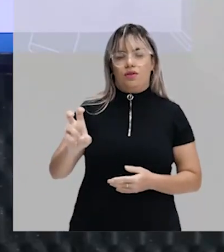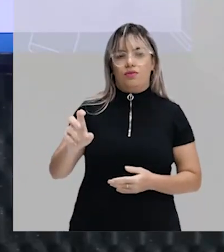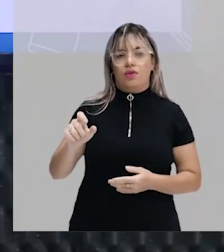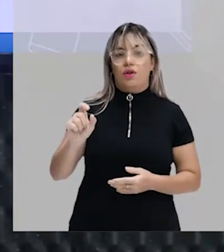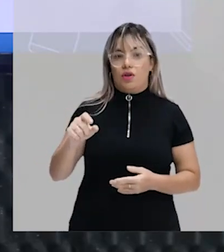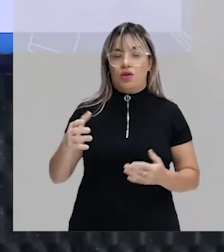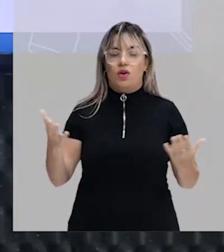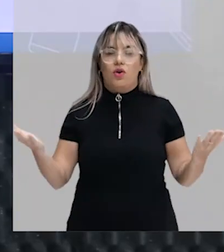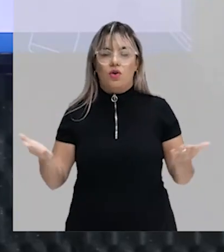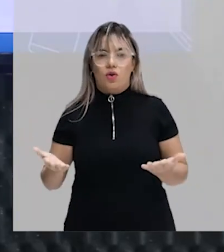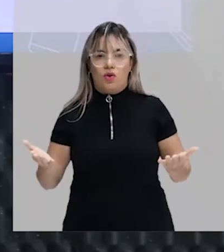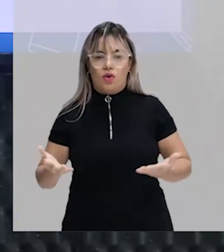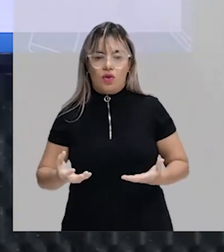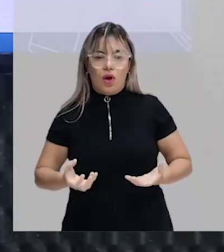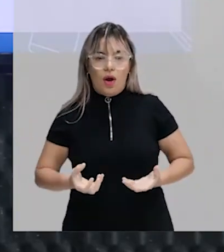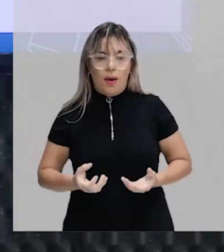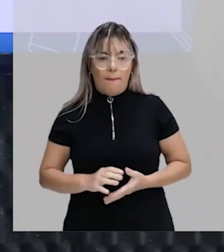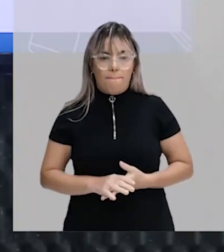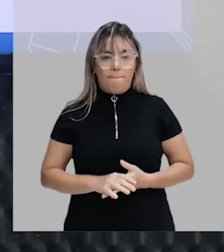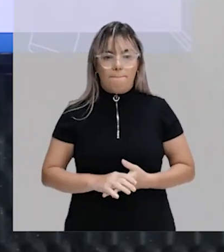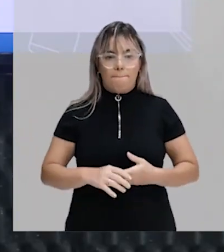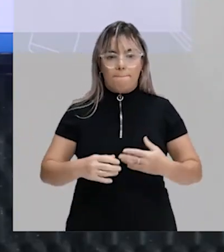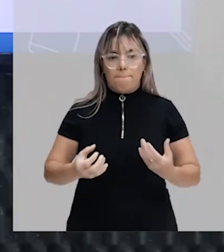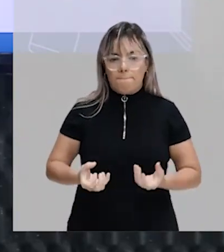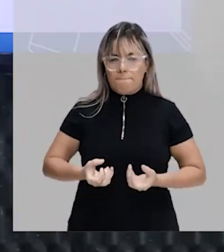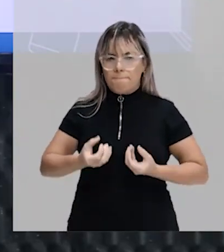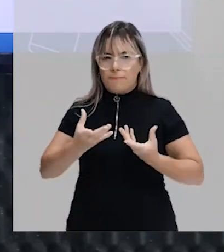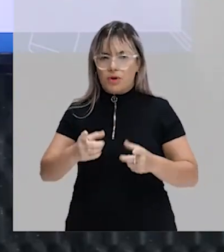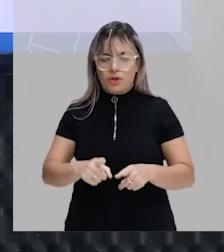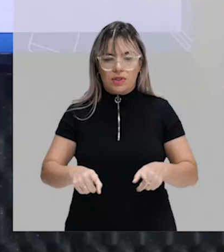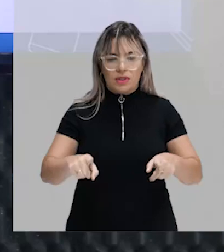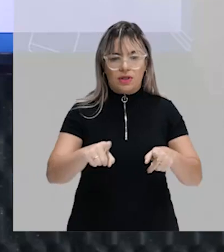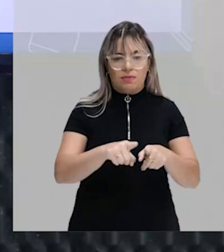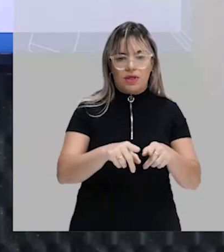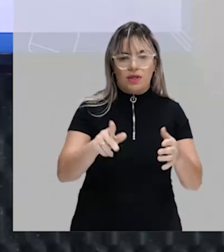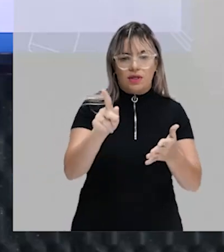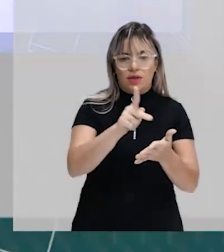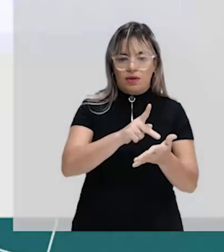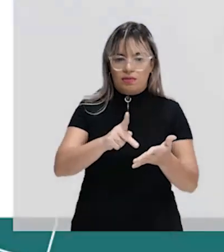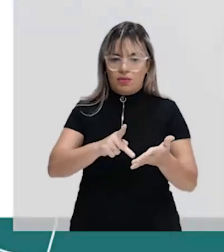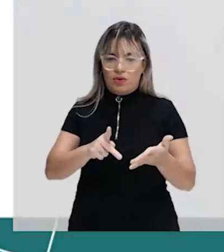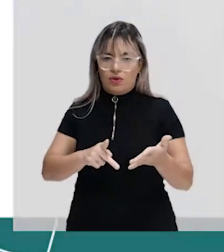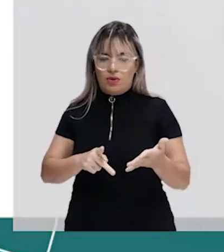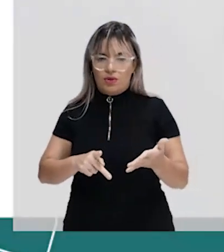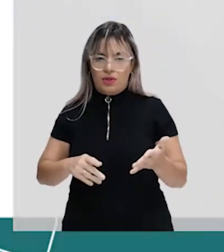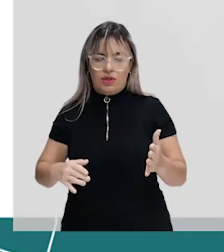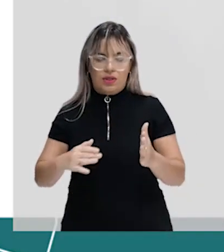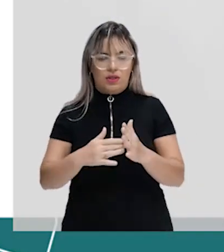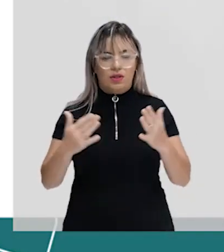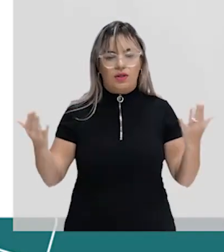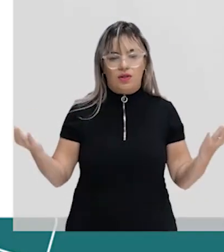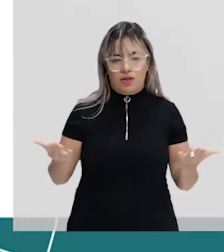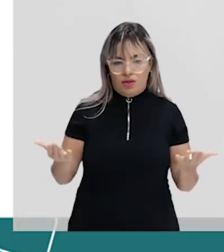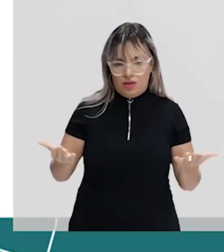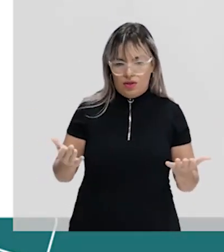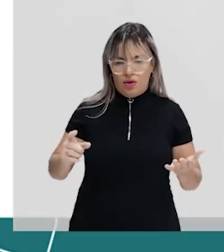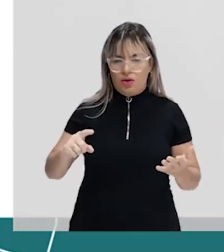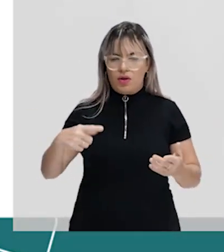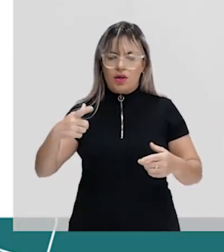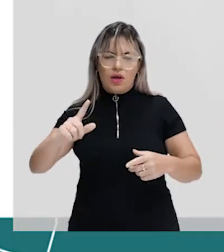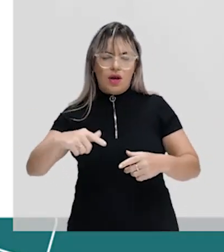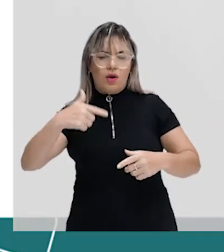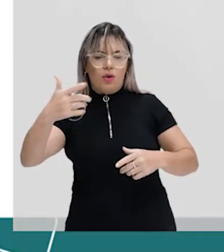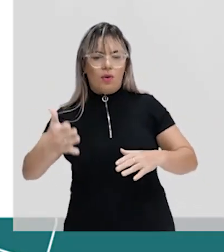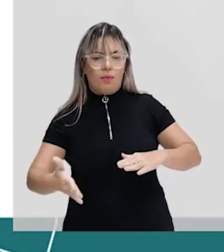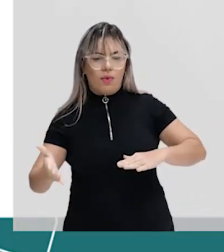dias atuais. Sabe por quê? Porque nós estamos no pós-modernismo. O que é o pós-modernismo? A produção de 45, relembrando,